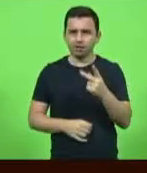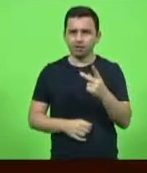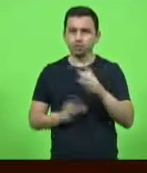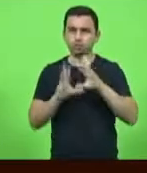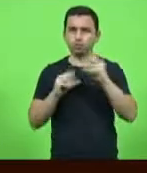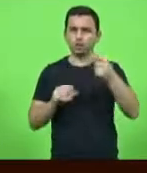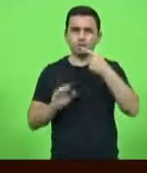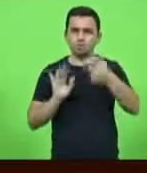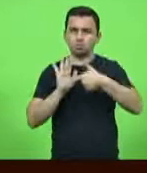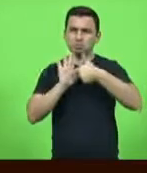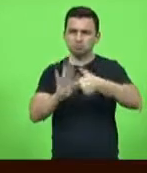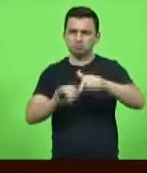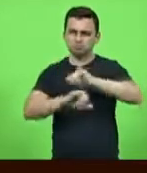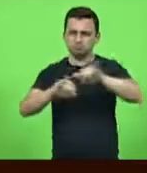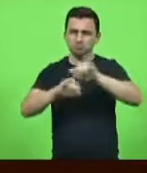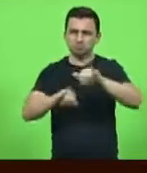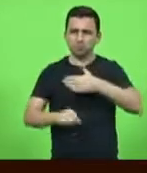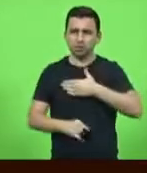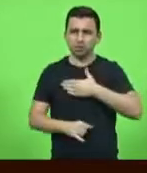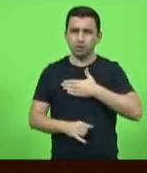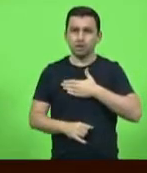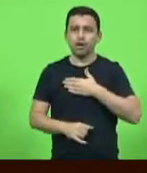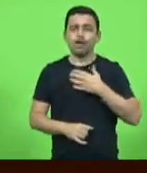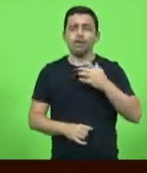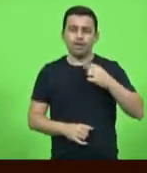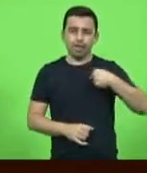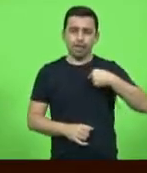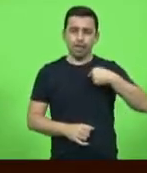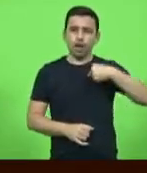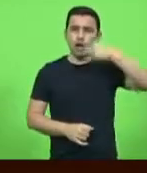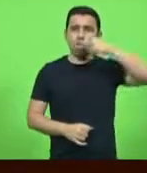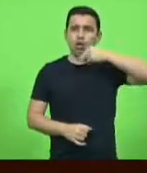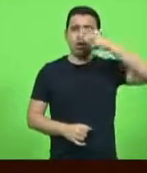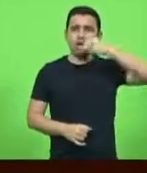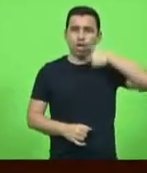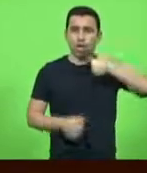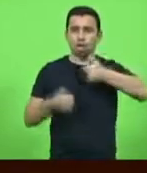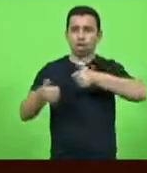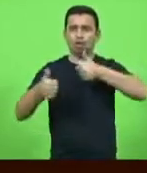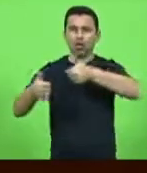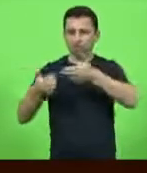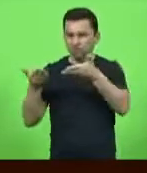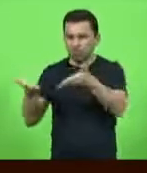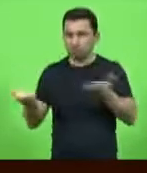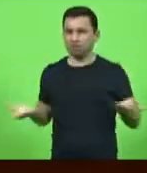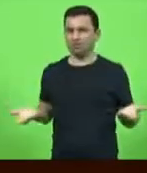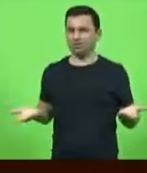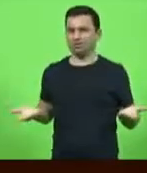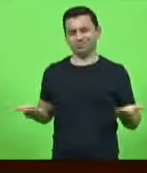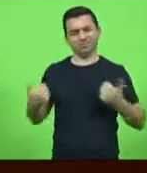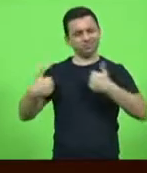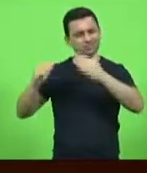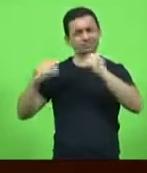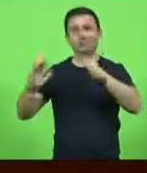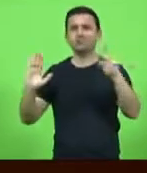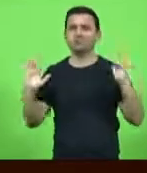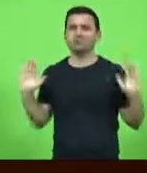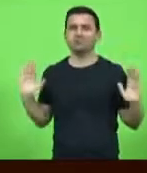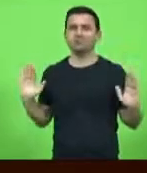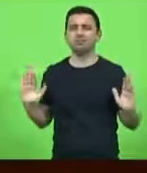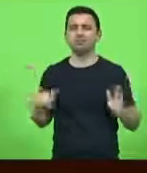todas as denúncias que o deputado Kennedy Nunes está me perseguindo vai te catá rapaz